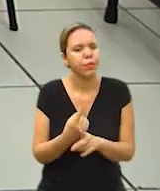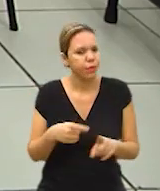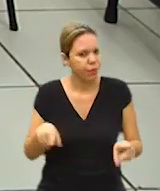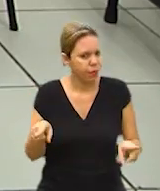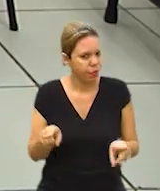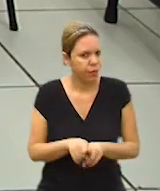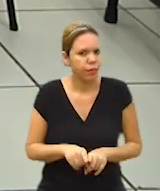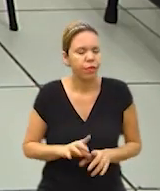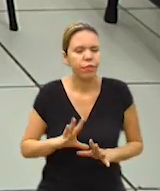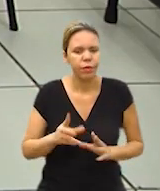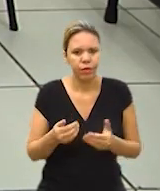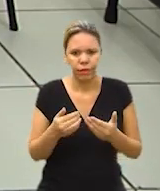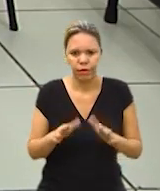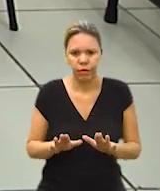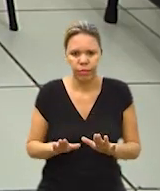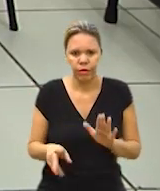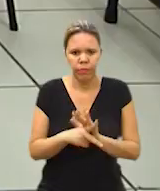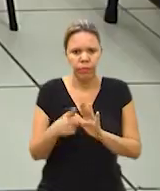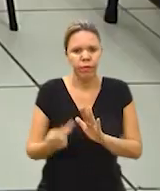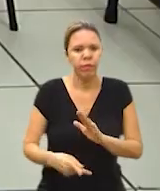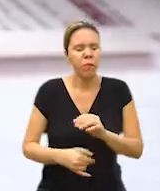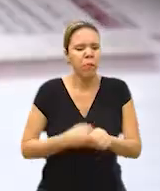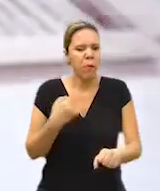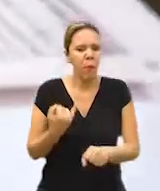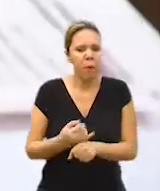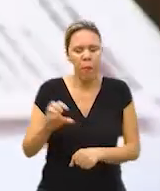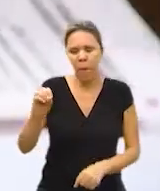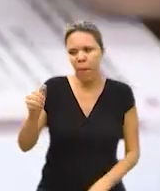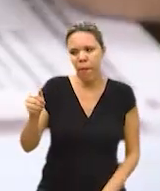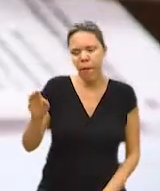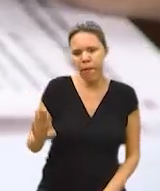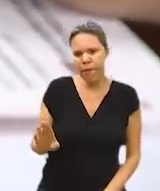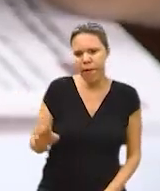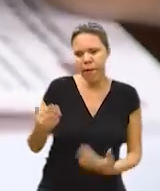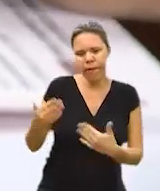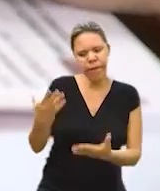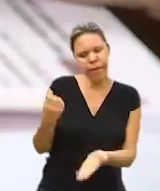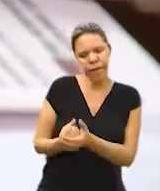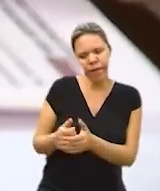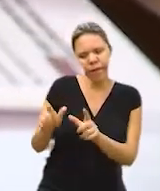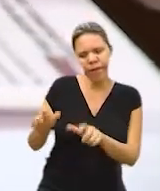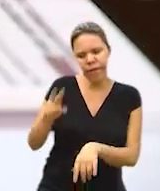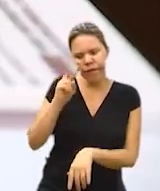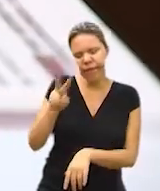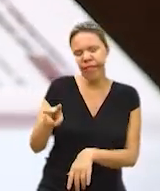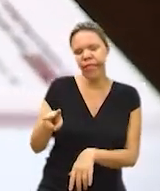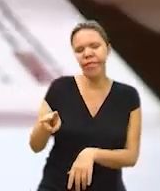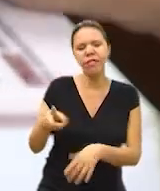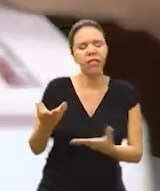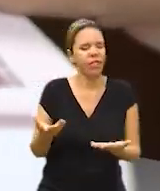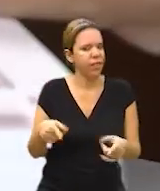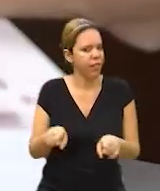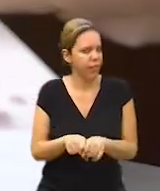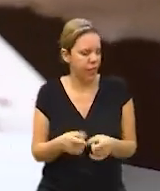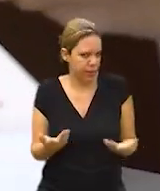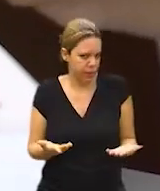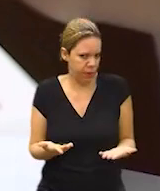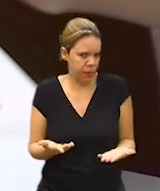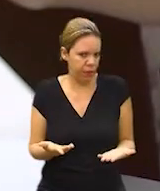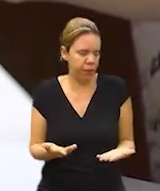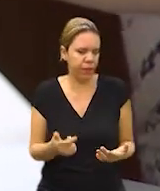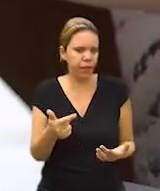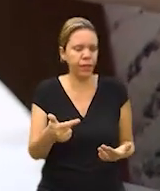Sim, tá tudo disponível, né? No próprio site da OAB, as provas ficam todas lá. Agora, para a